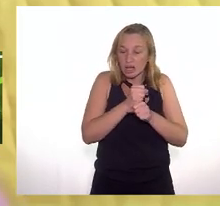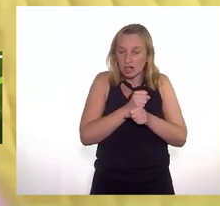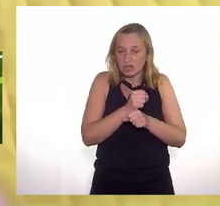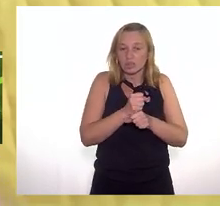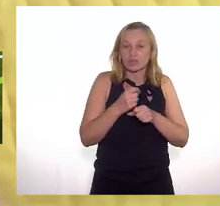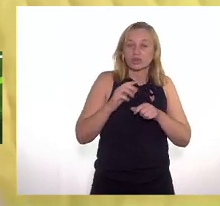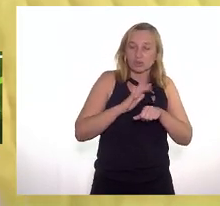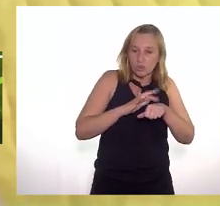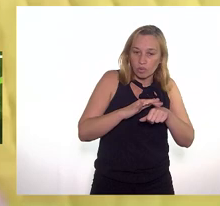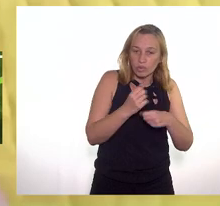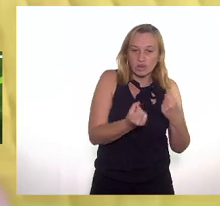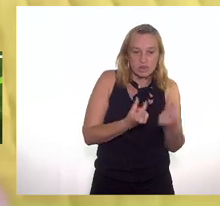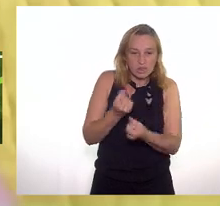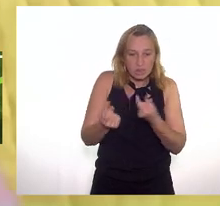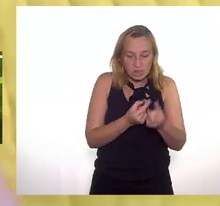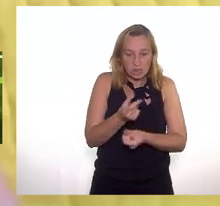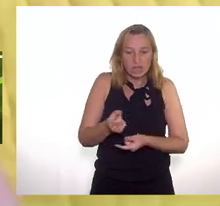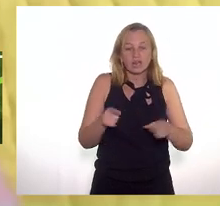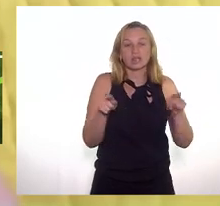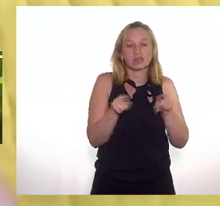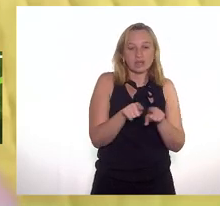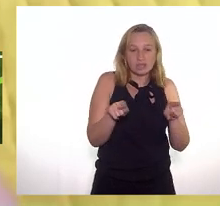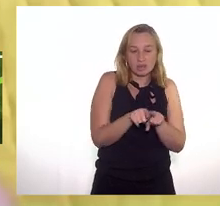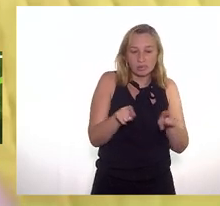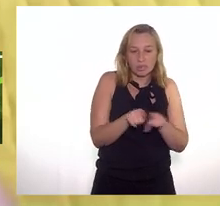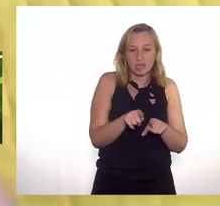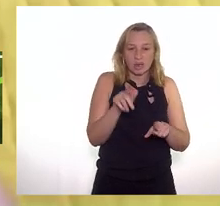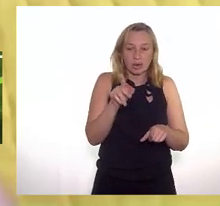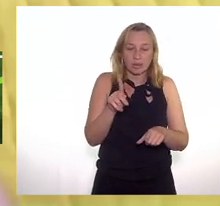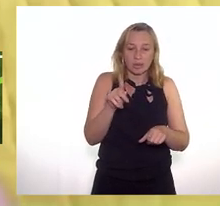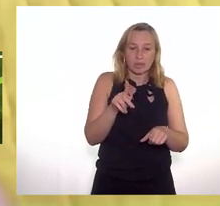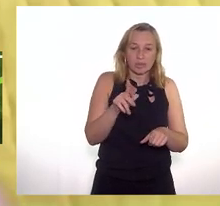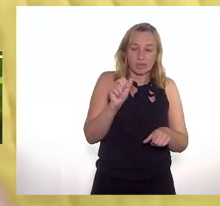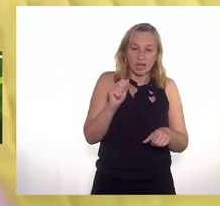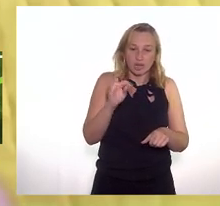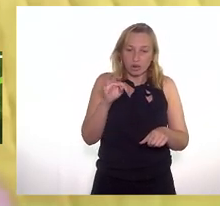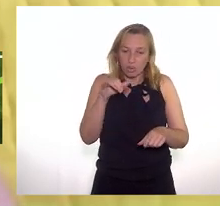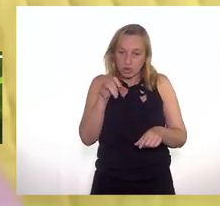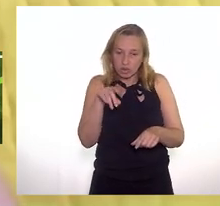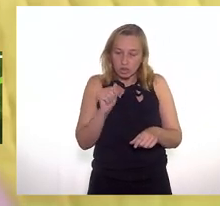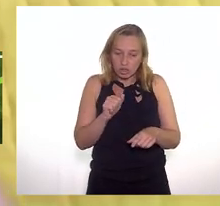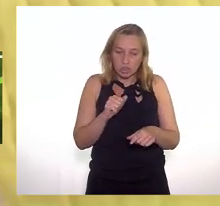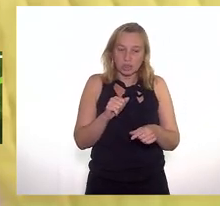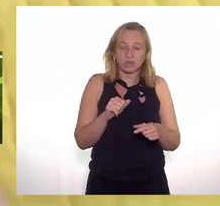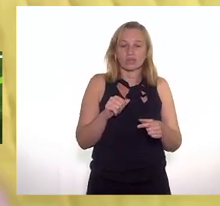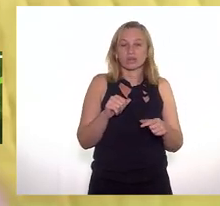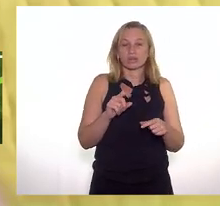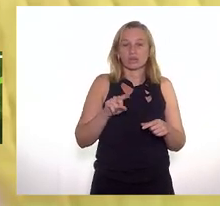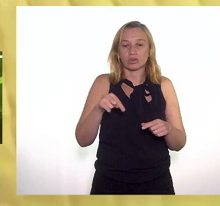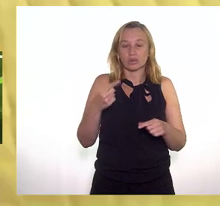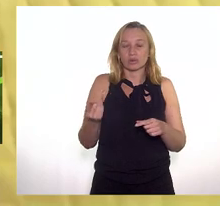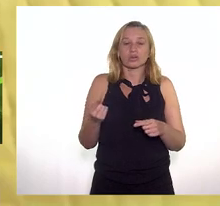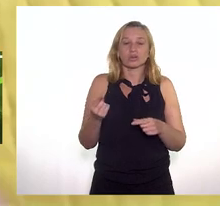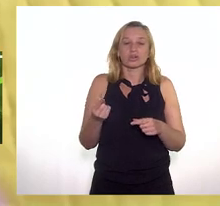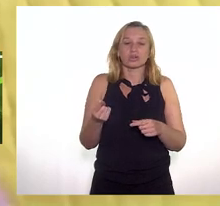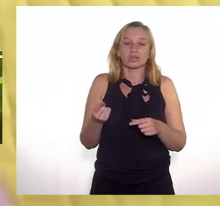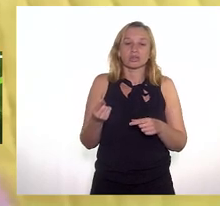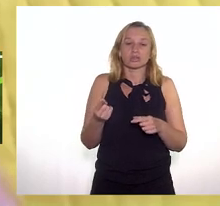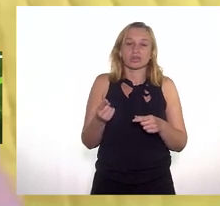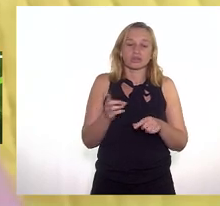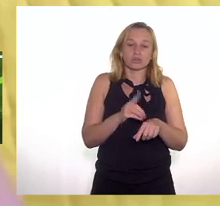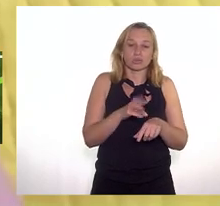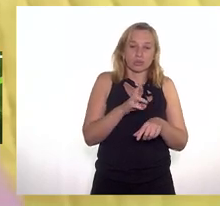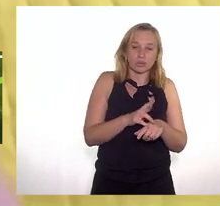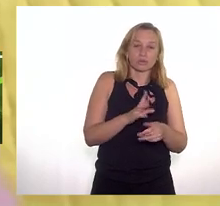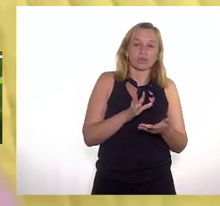com a doutora Raquel Boy, que inclusive faz parte do comitê de doenças raras, que depois o Cristiano pode falar melhor, e